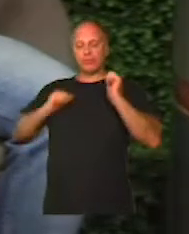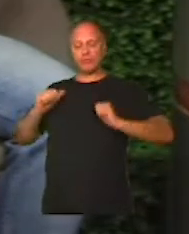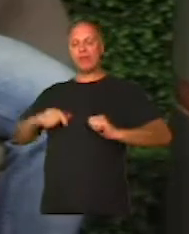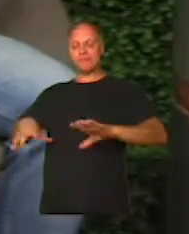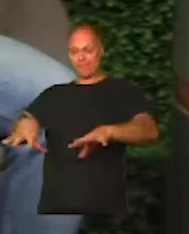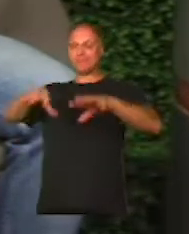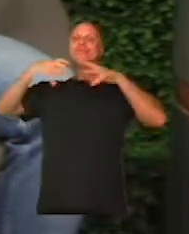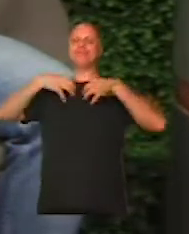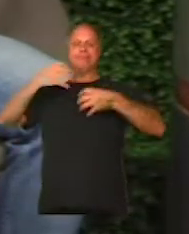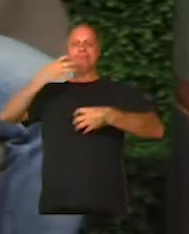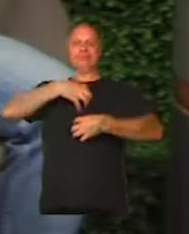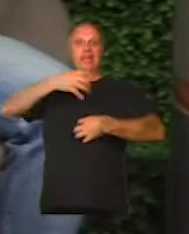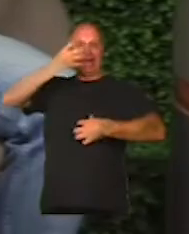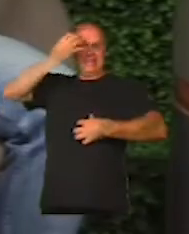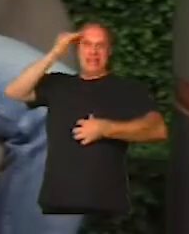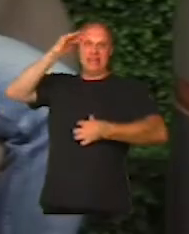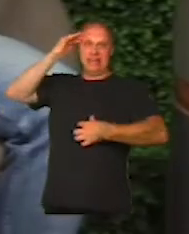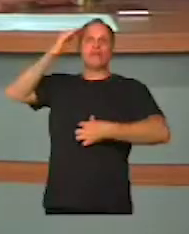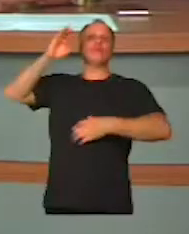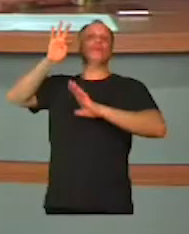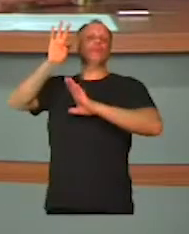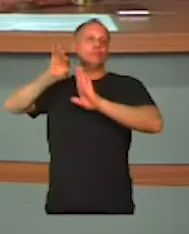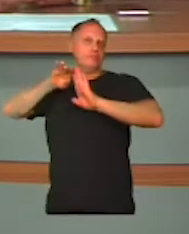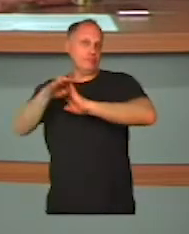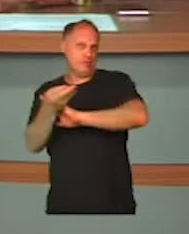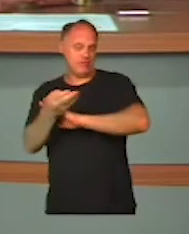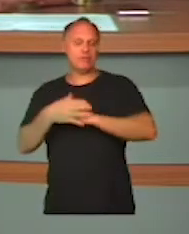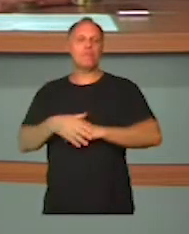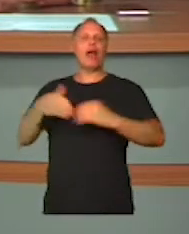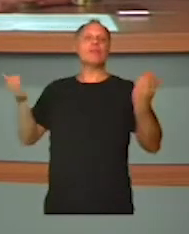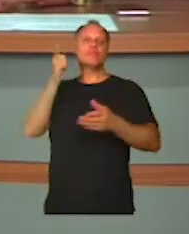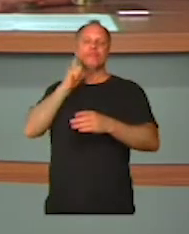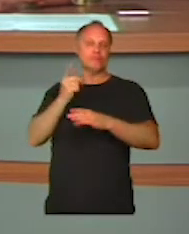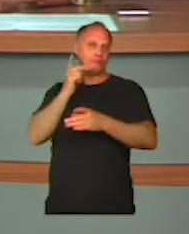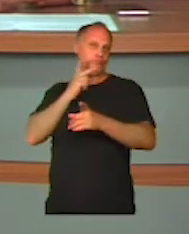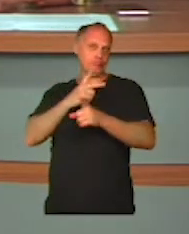cabeça. Agora, com o assunto da gente ganhar o edital,